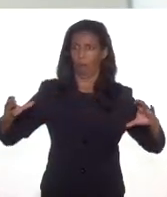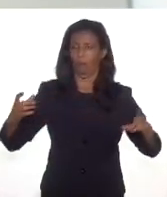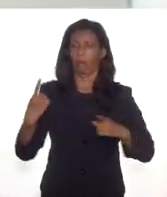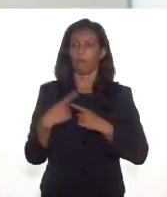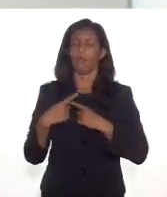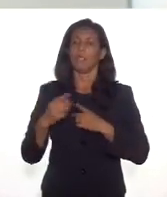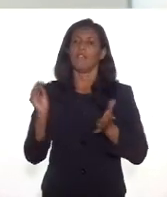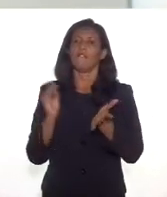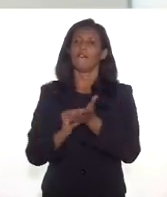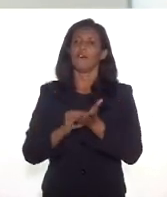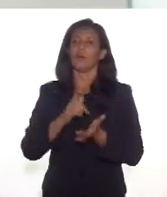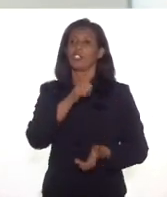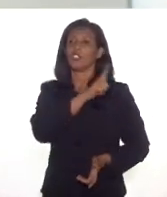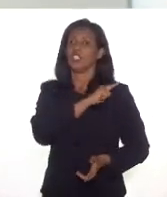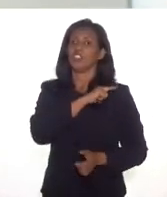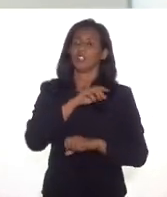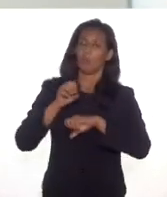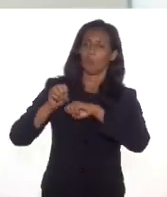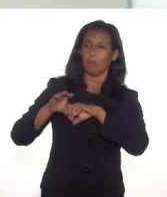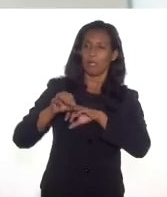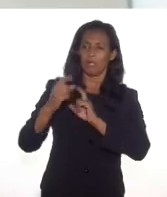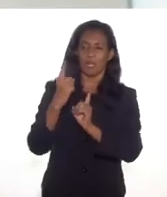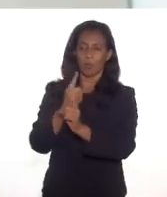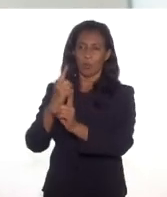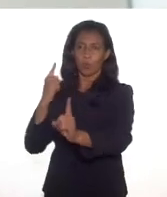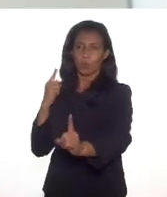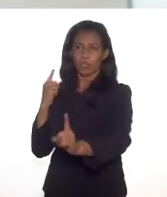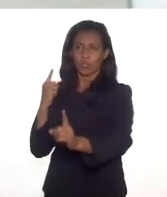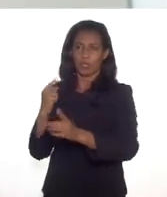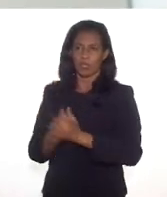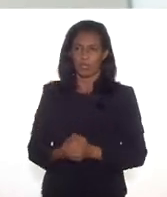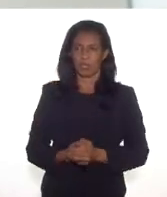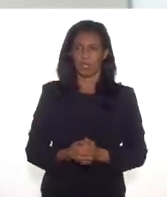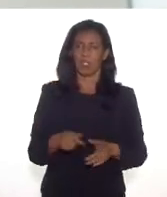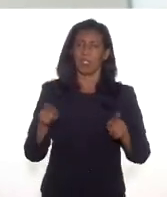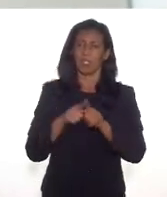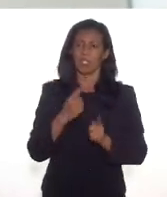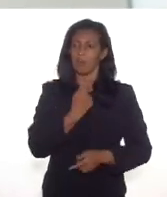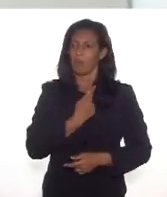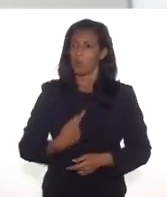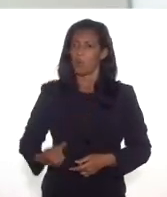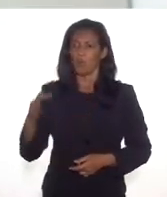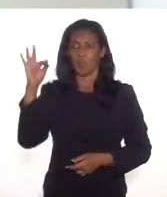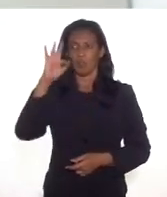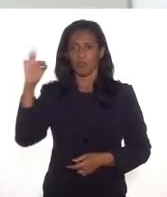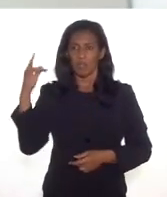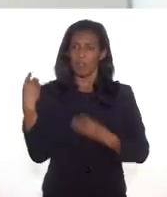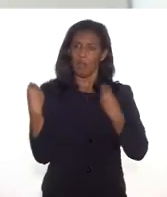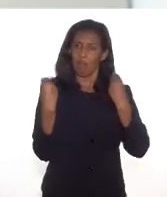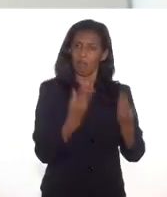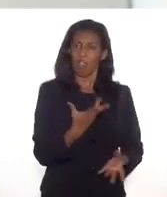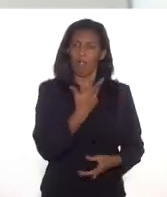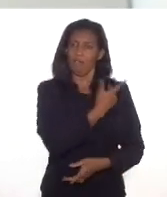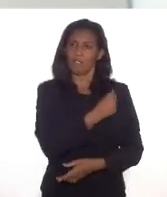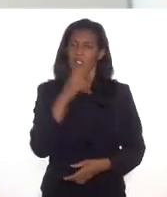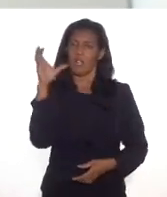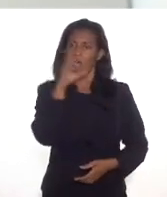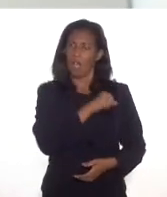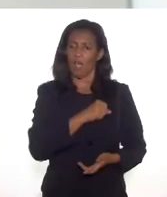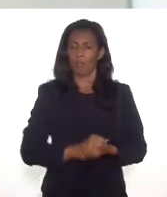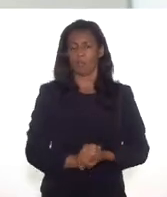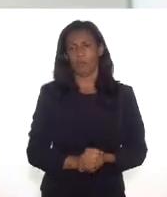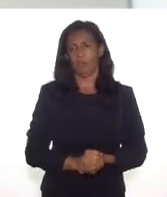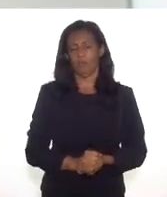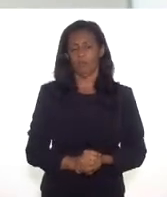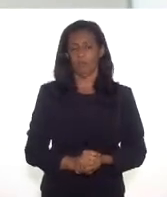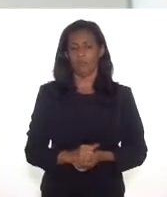de estruturar o ensino remoto e pela incapacidade do governo federal de garantir o acesso à vacina de forma mais rápida. Então, o que a